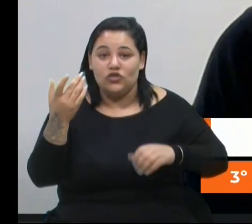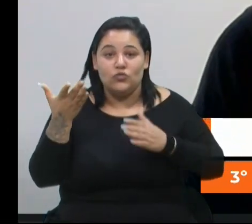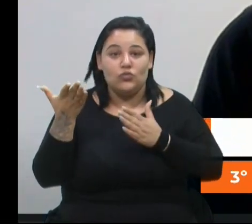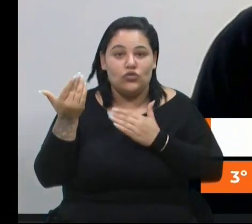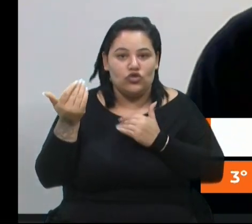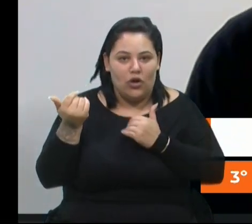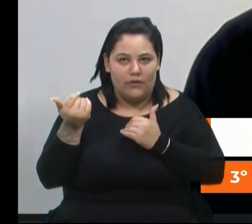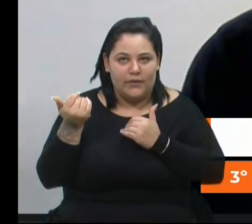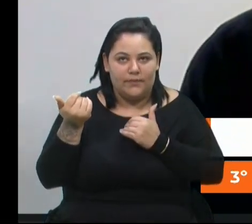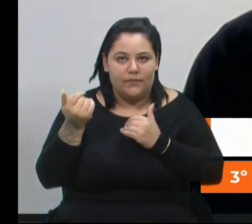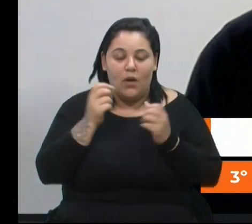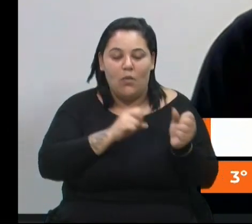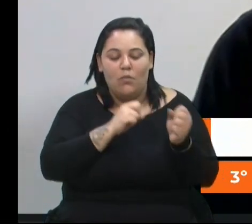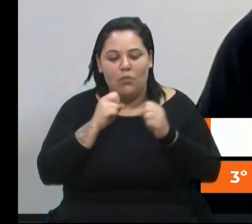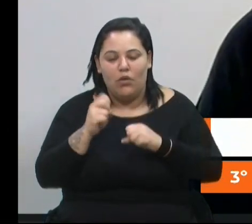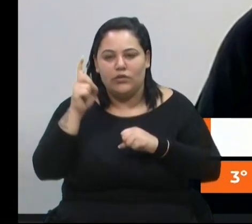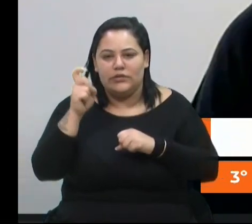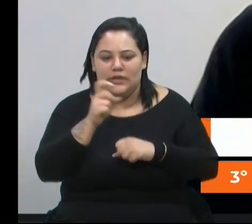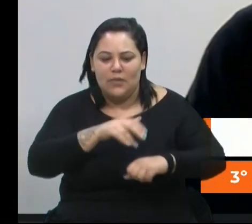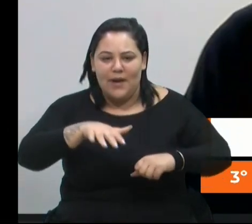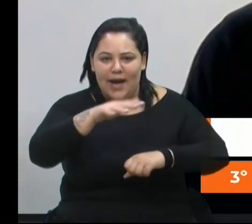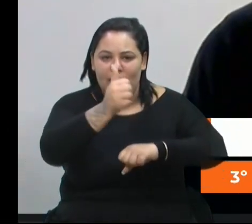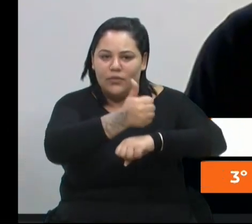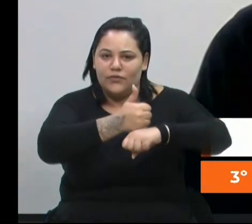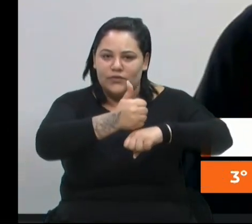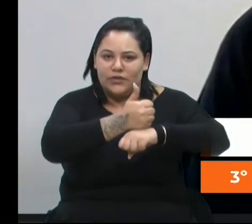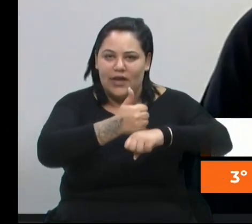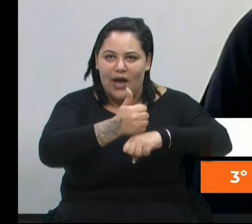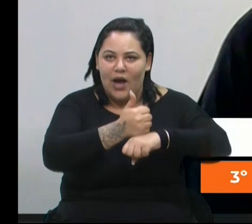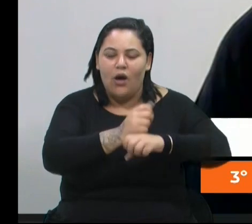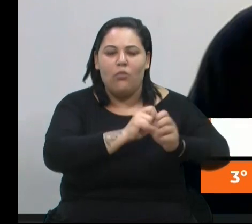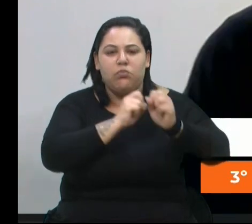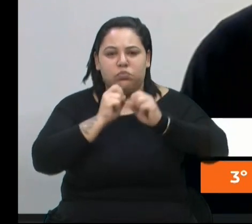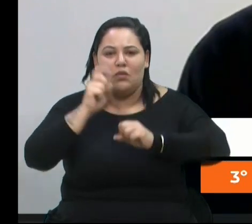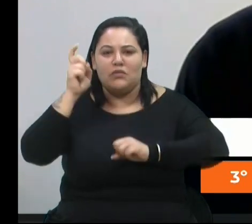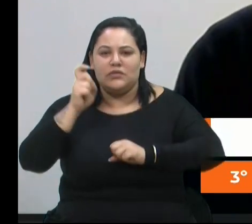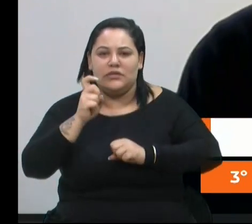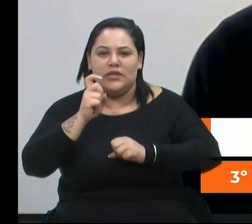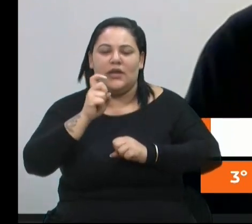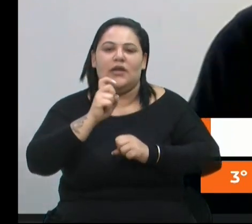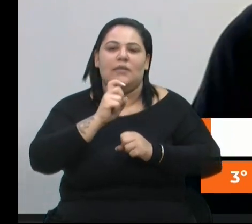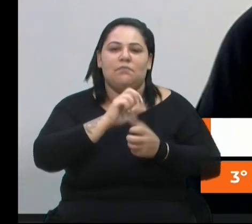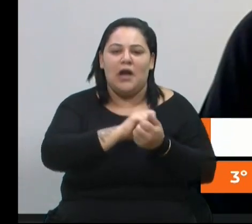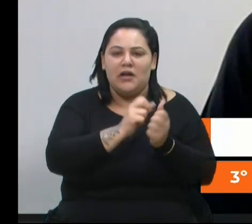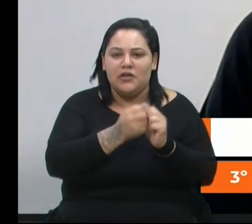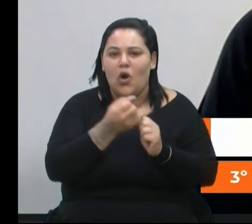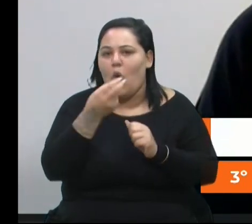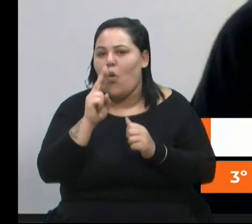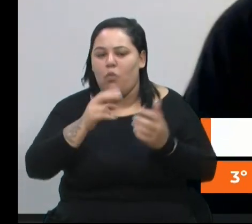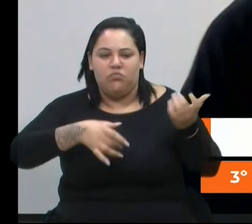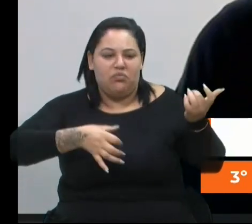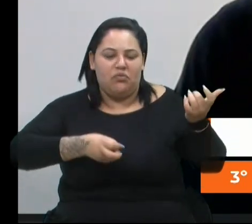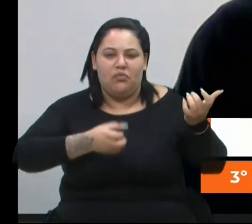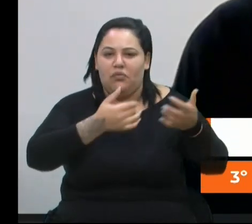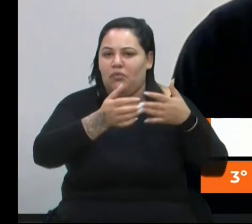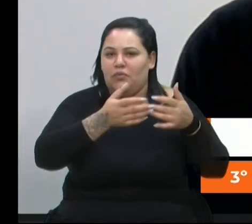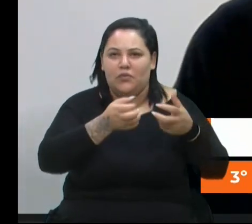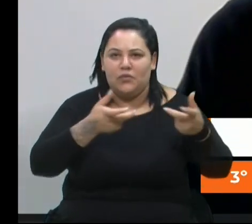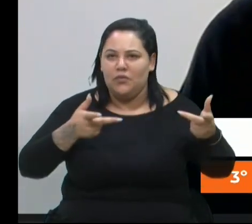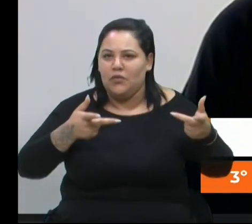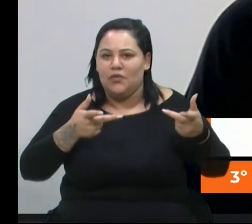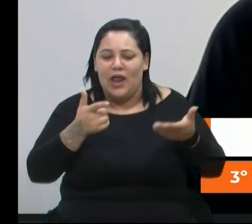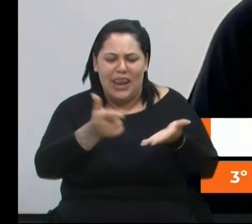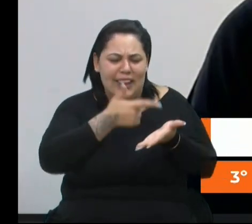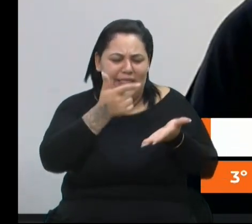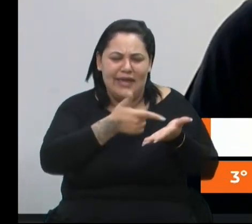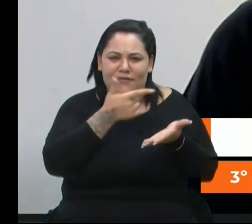aquela jovem. Pode ser uma possível área profissional, uma possível área artística, um possível instrumento que queira aprender, quadrinhos,